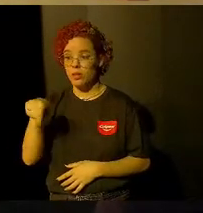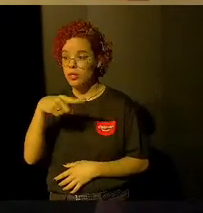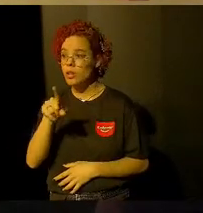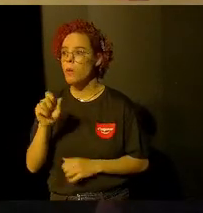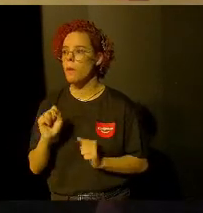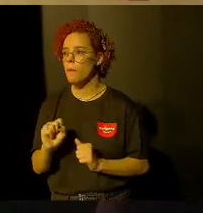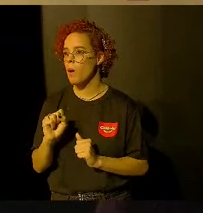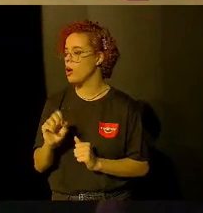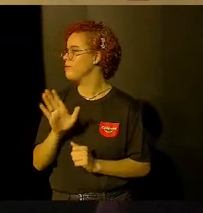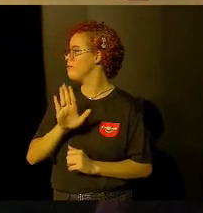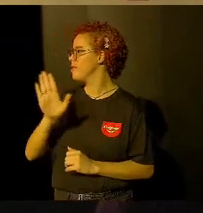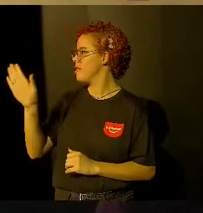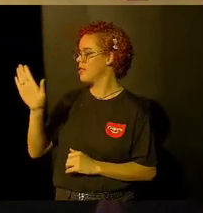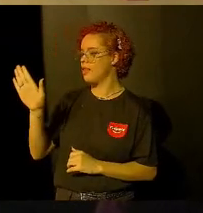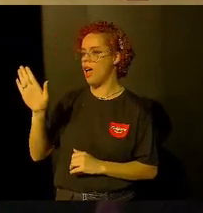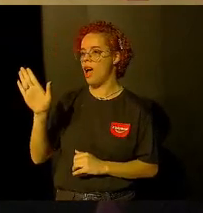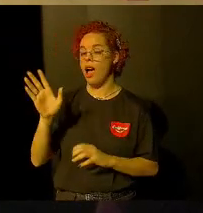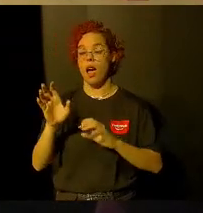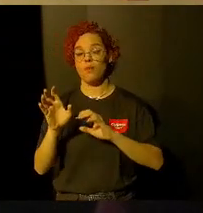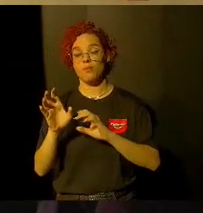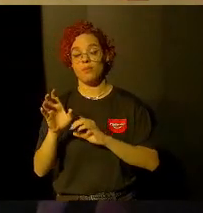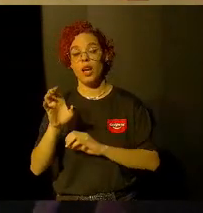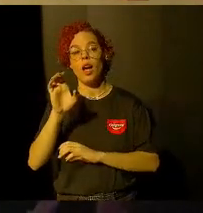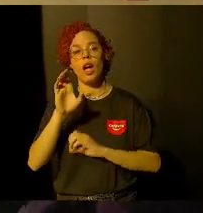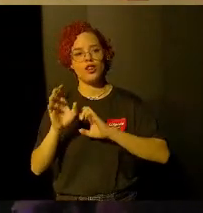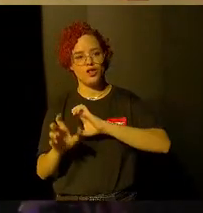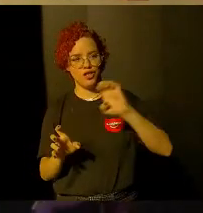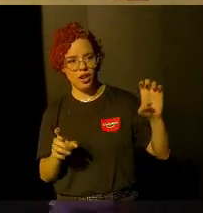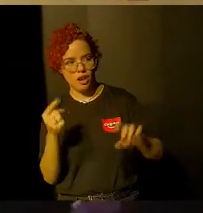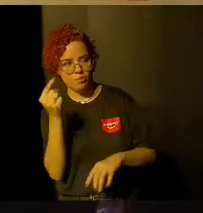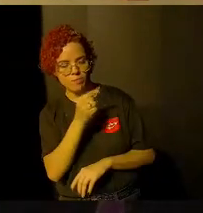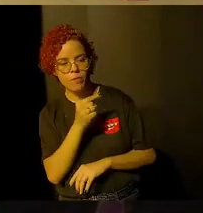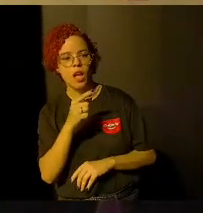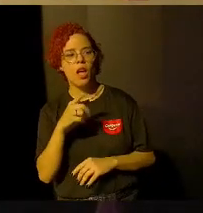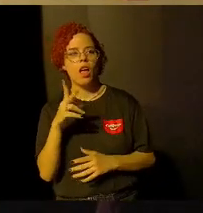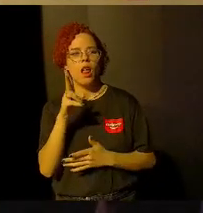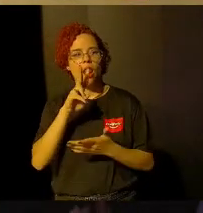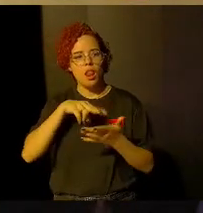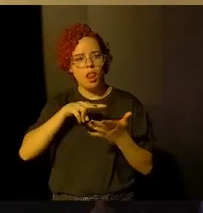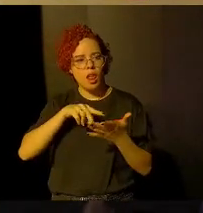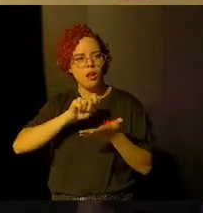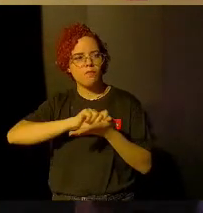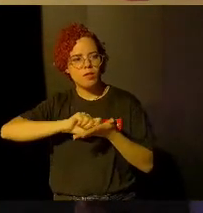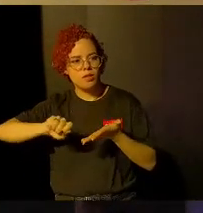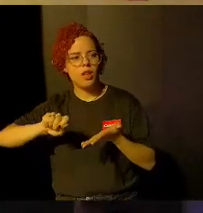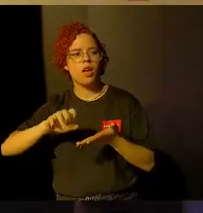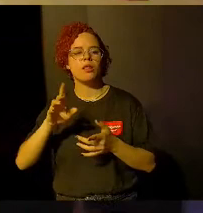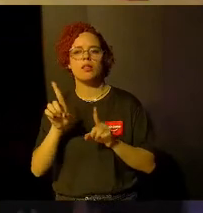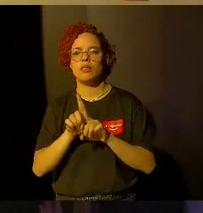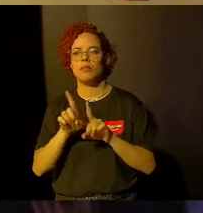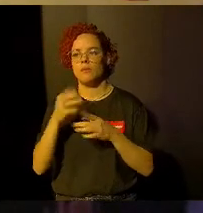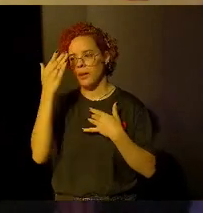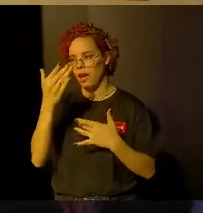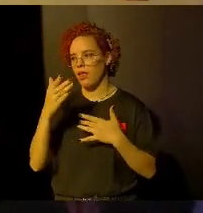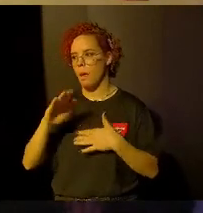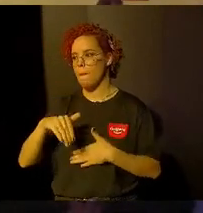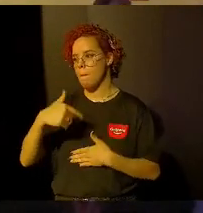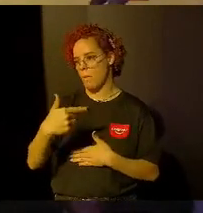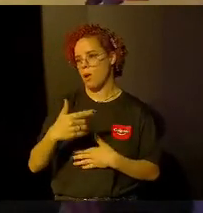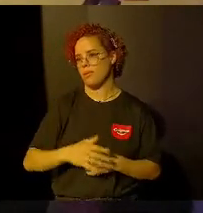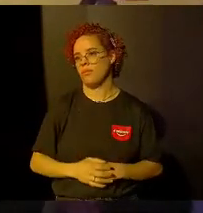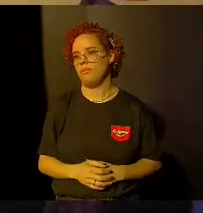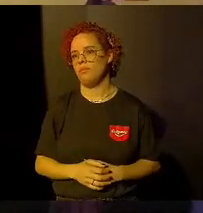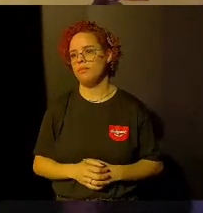pegaram autógrafo desses livros assinados muito obrigada e até a próxima sessão obrigada